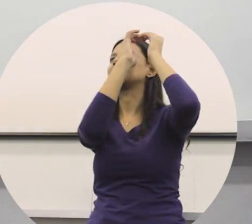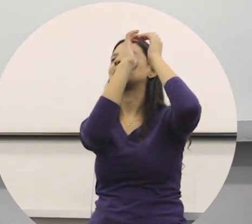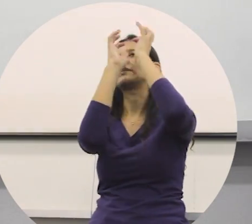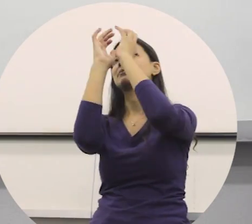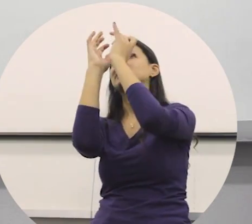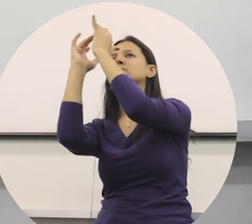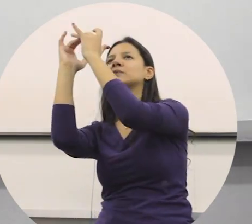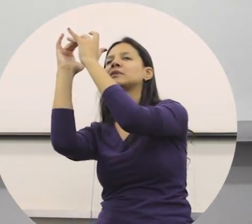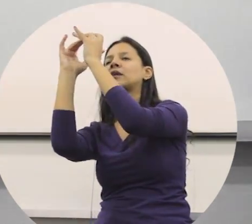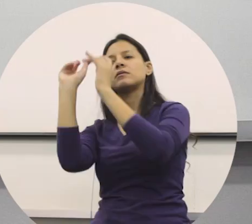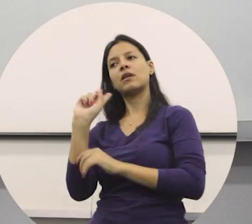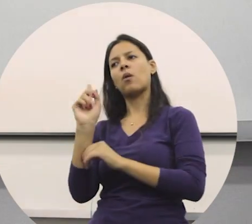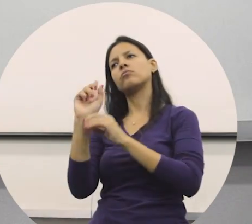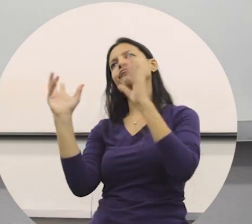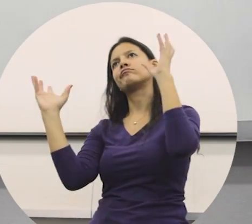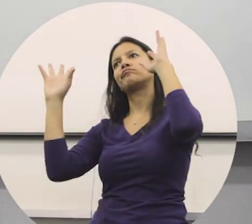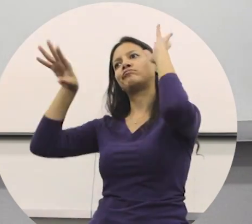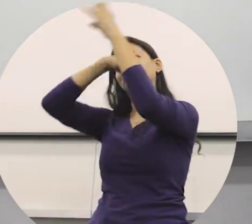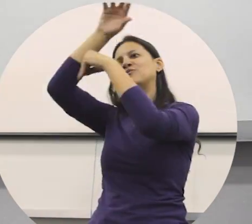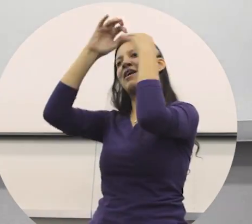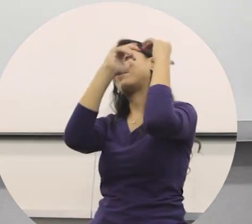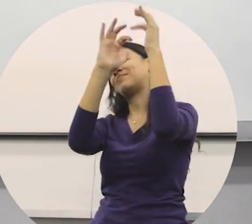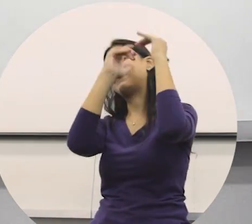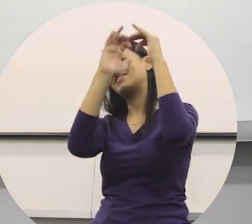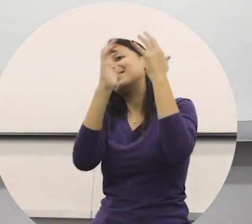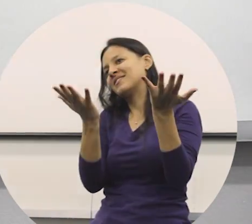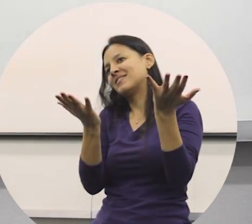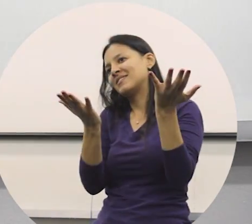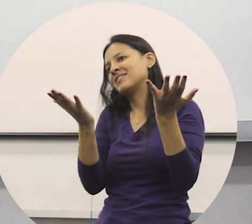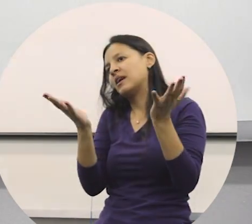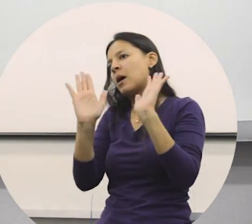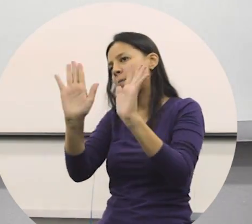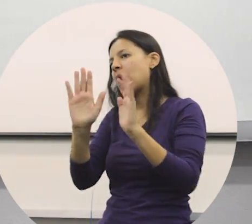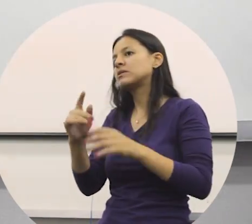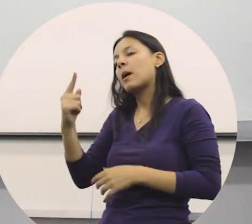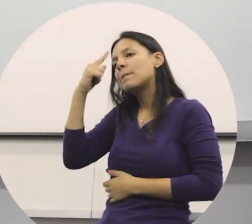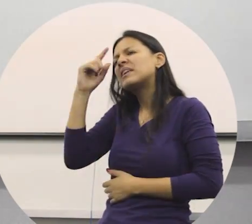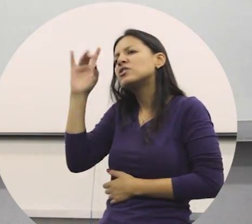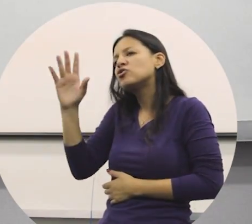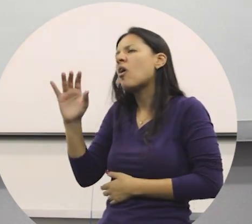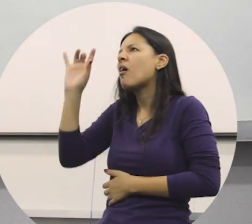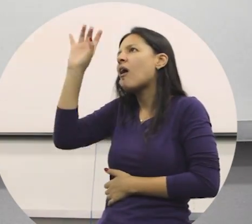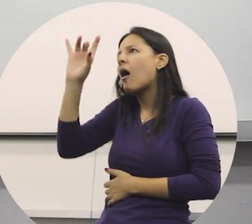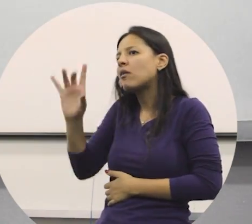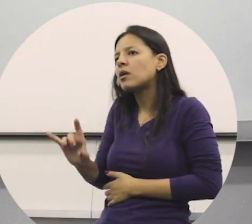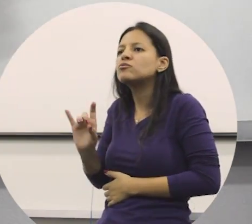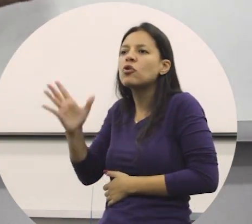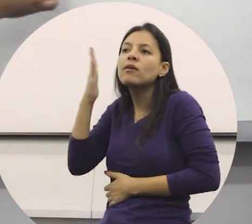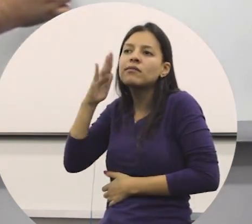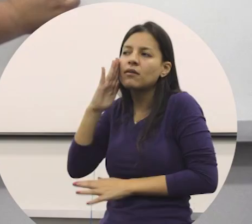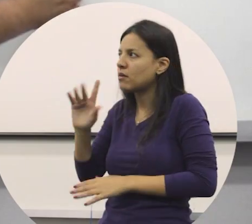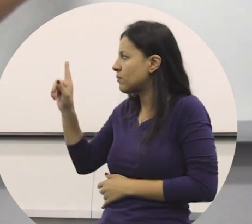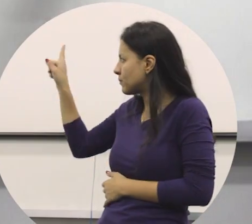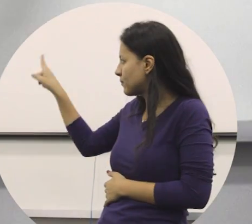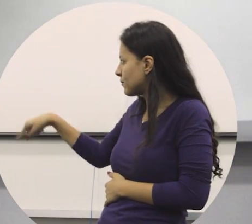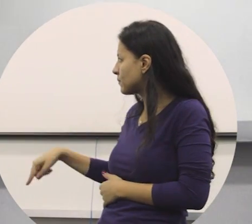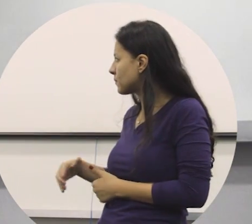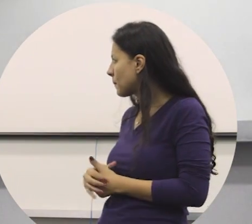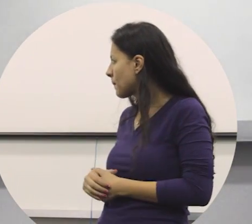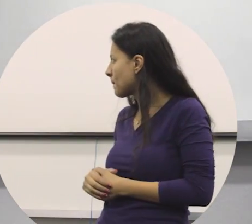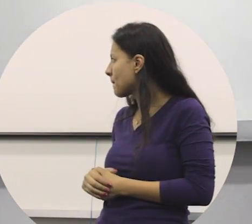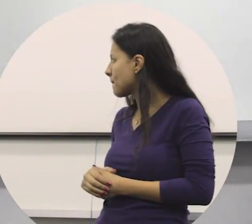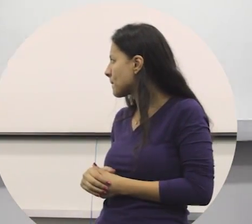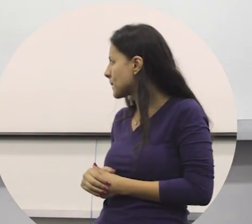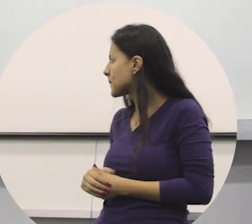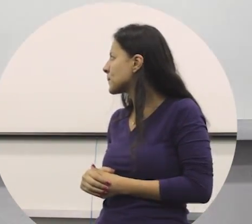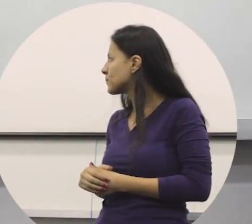de ensinar e de estudar isso. Mas se você pensar nessas etapas, elas vão e elas saem e